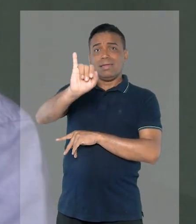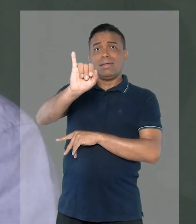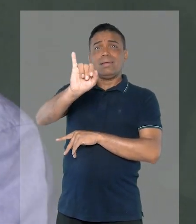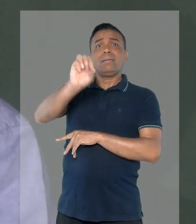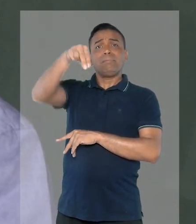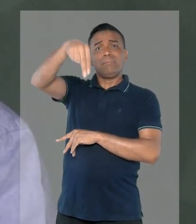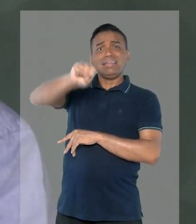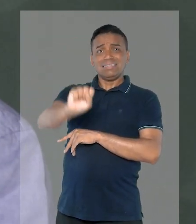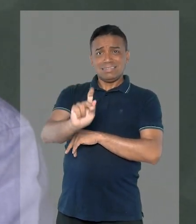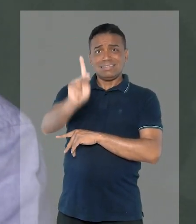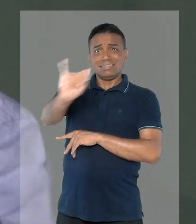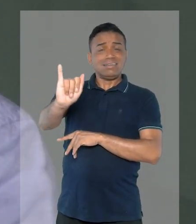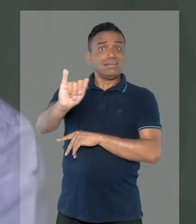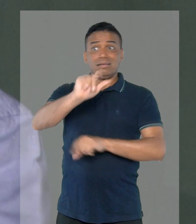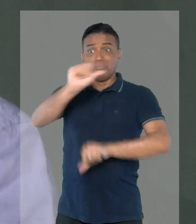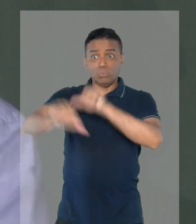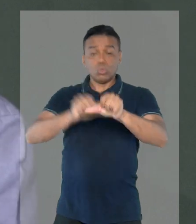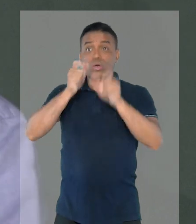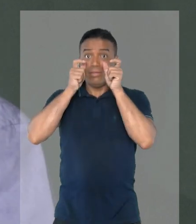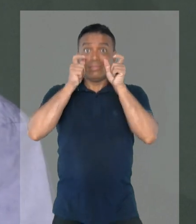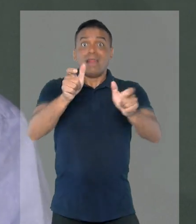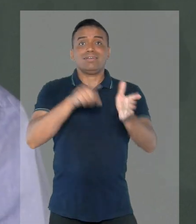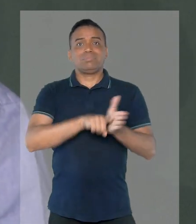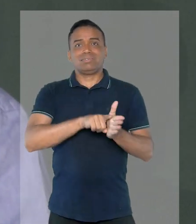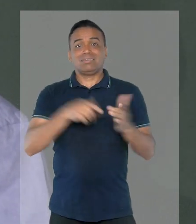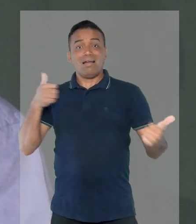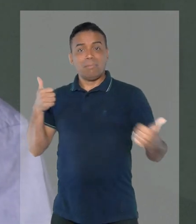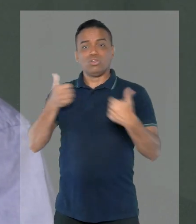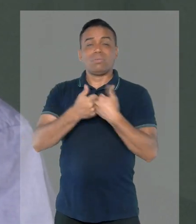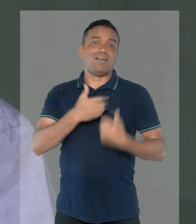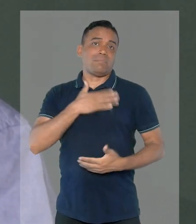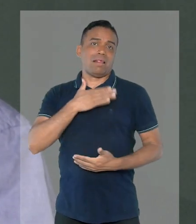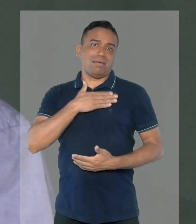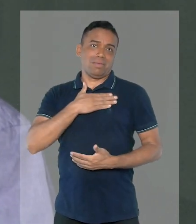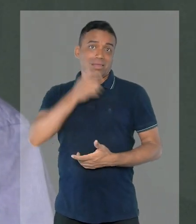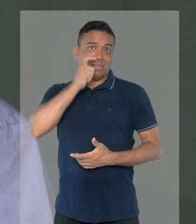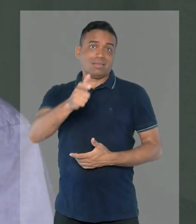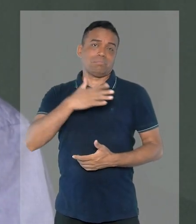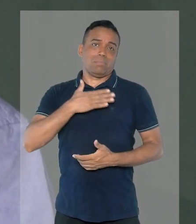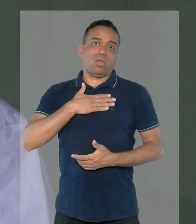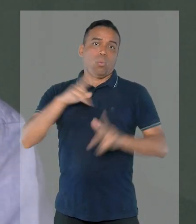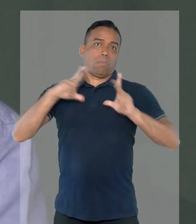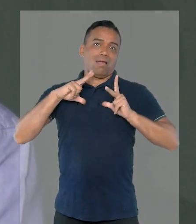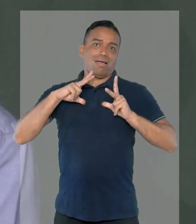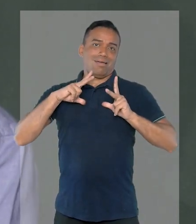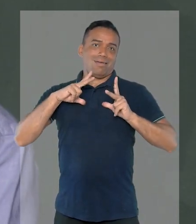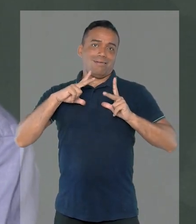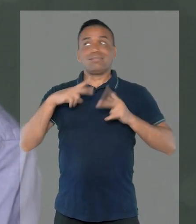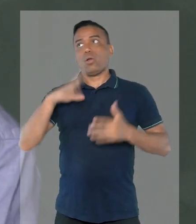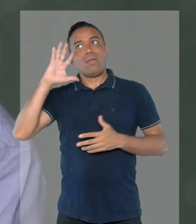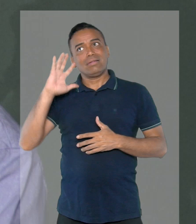virou um objeto de interesse, de pesquisa, que se aproximava de muitas coisas que me interessavam, né? Não é, assim,